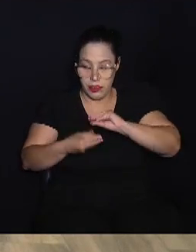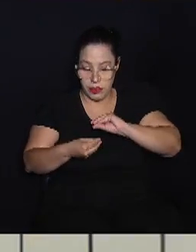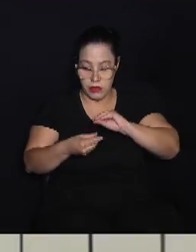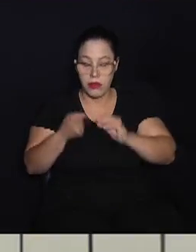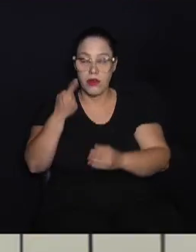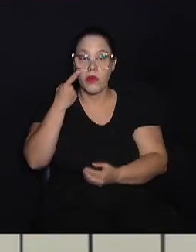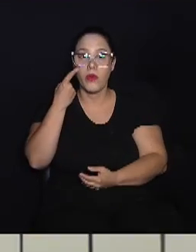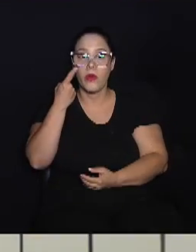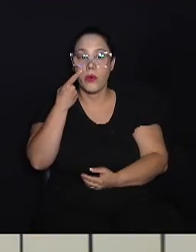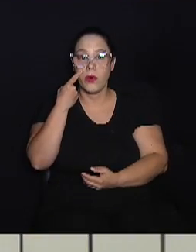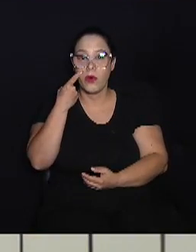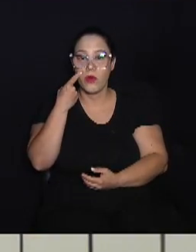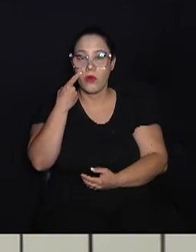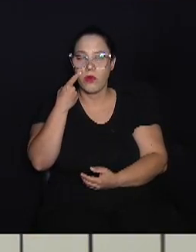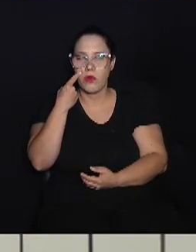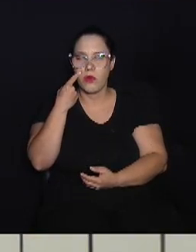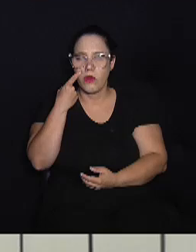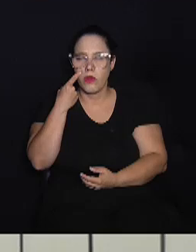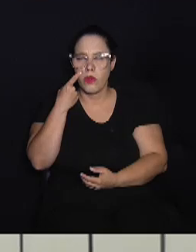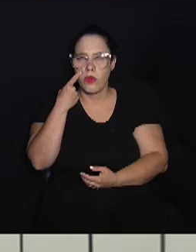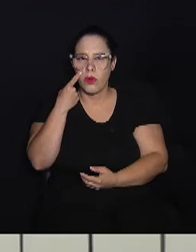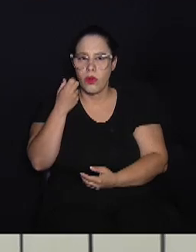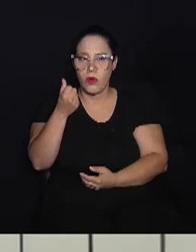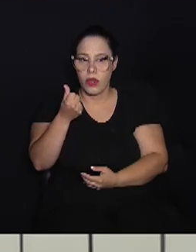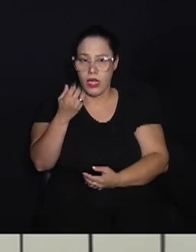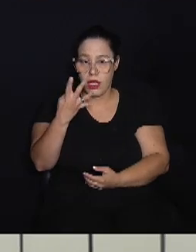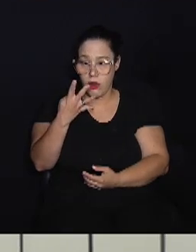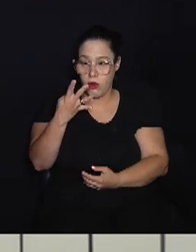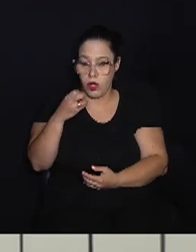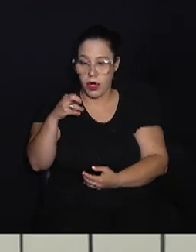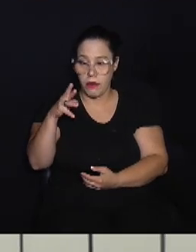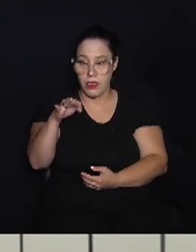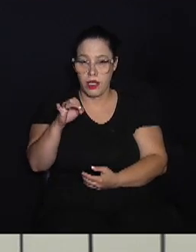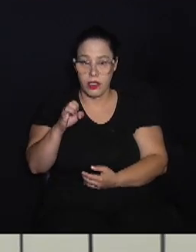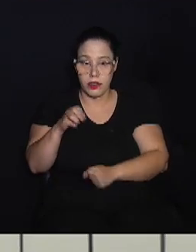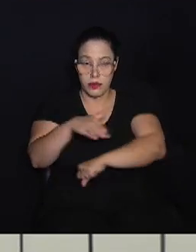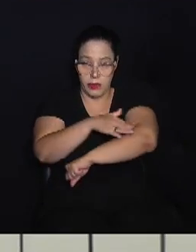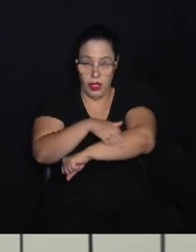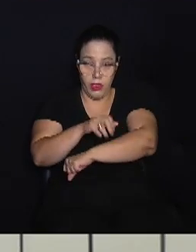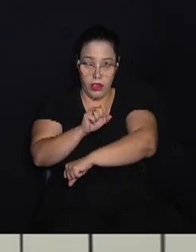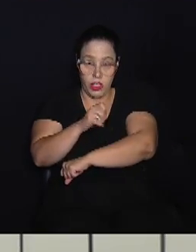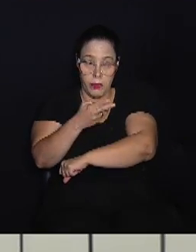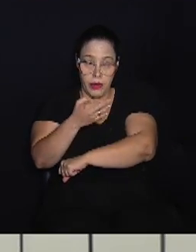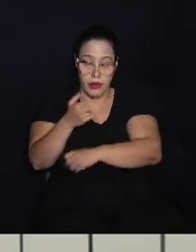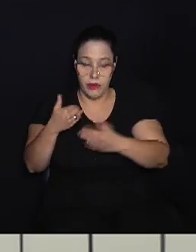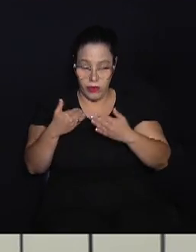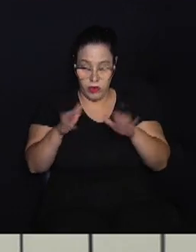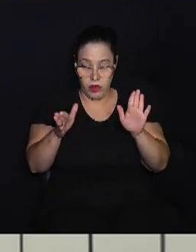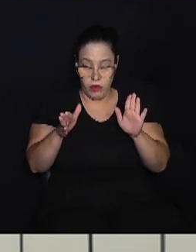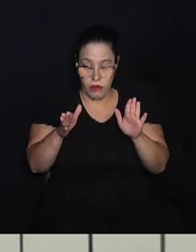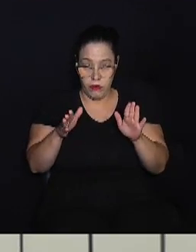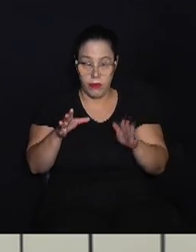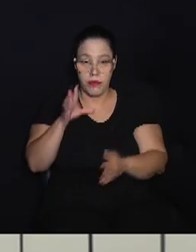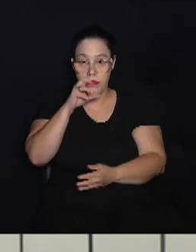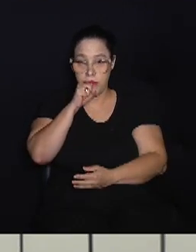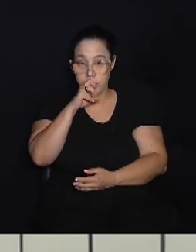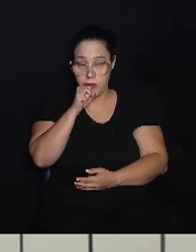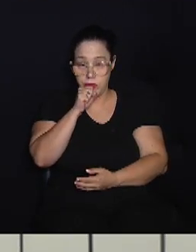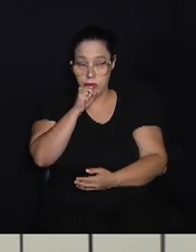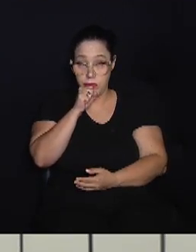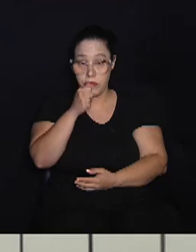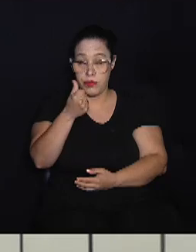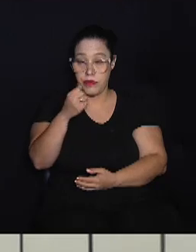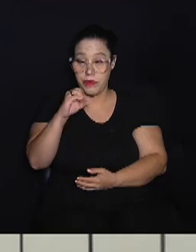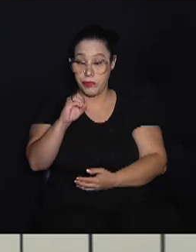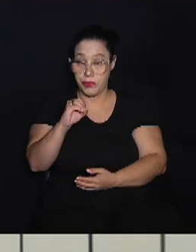só, a Escola 14 Bis, no bairro Chapadão, abre suas portas neste sábado, a partir das 10